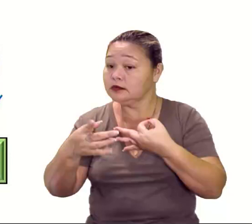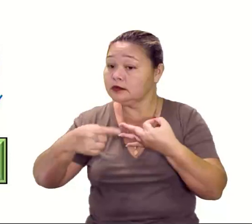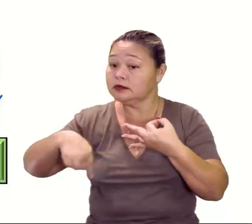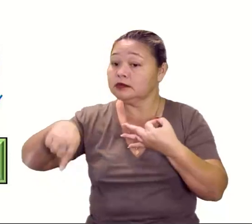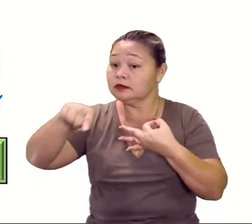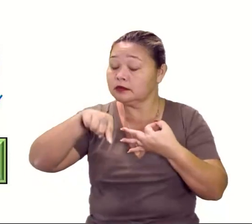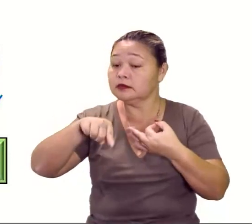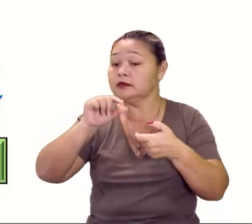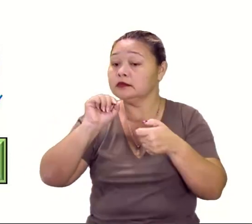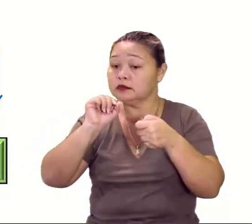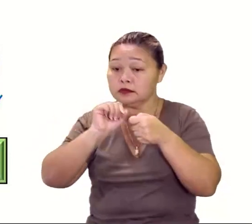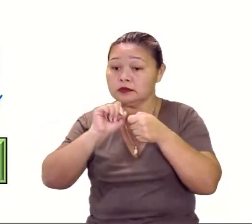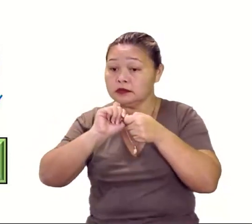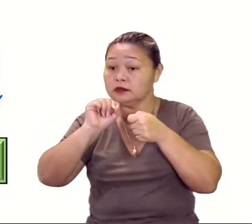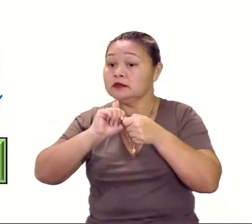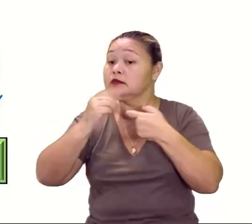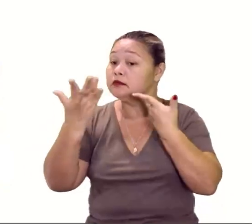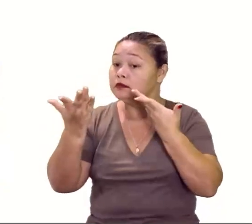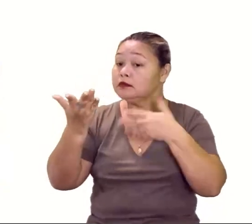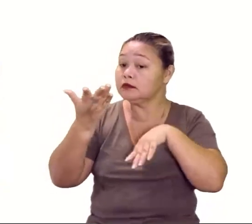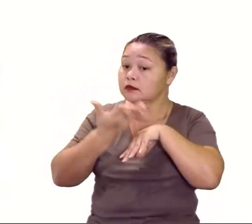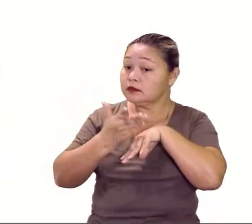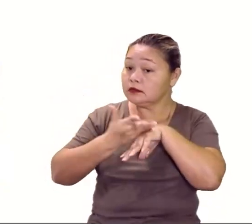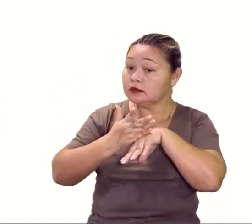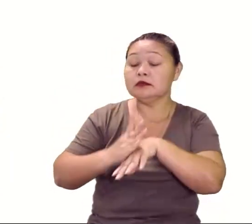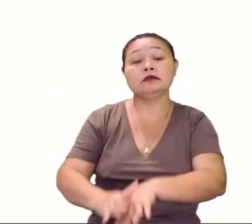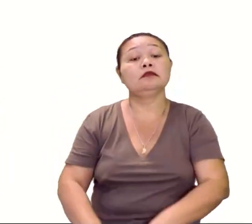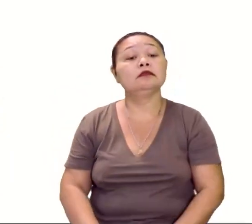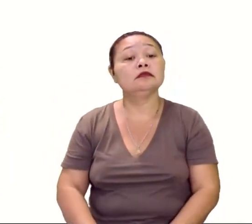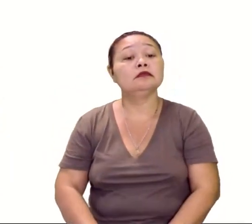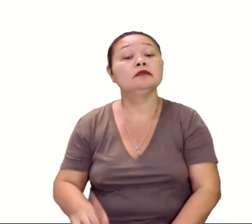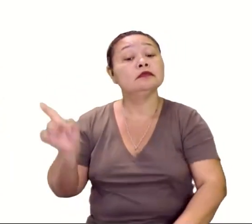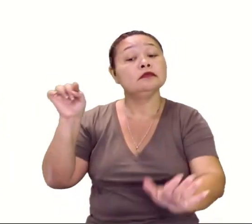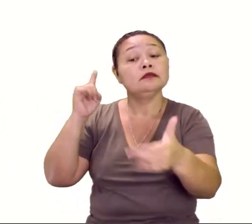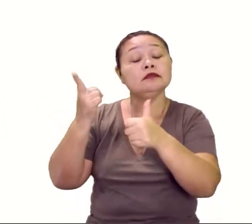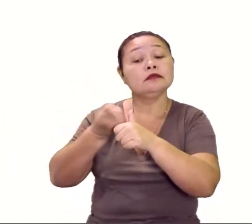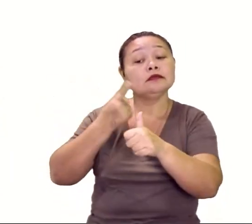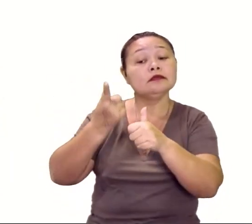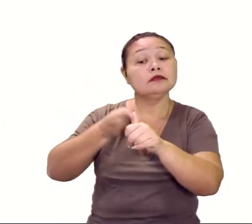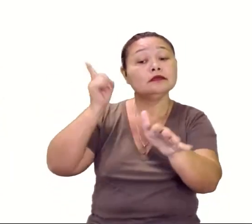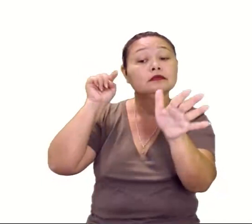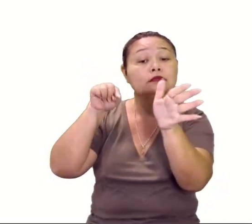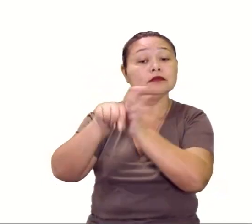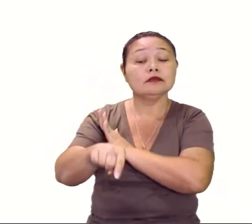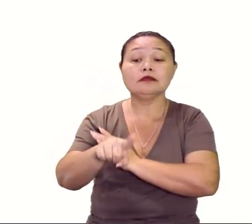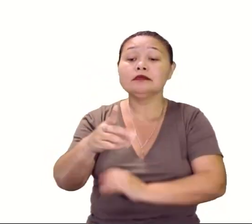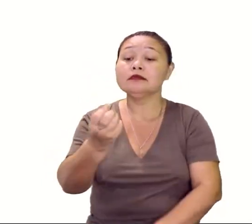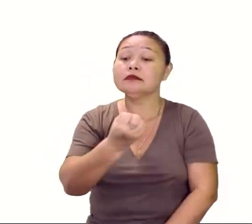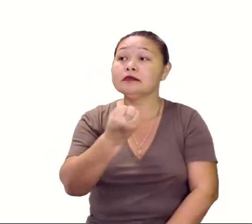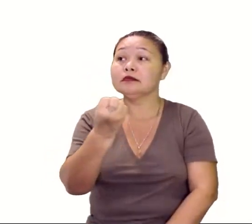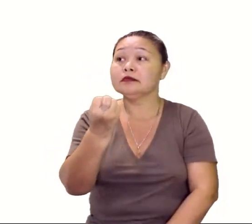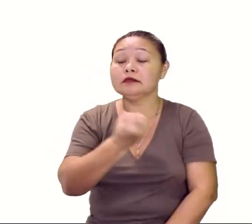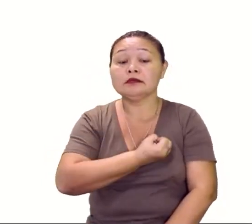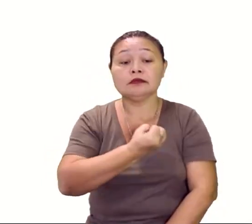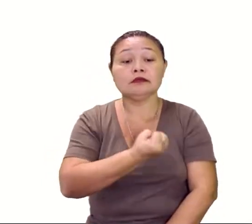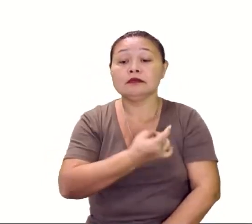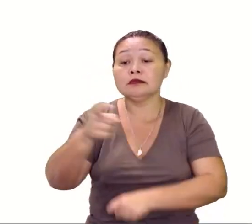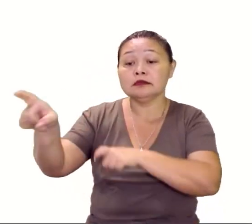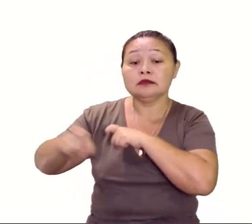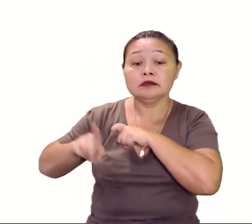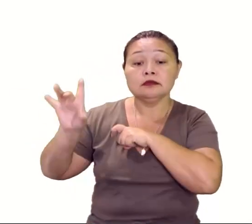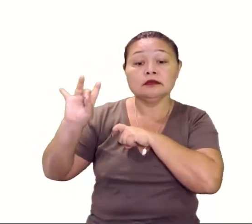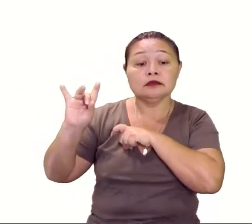você fizer de maneira mais prática, tá? Vamos lá então, primeira pergunta, vamos responder. O número de agricultores que